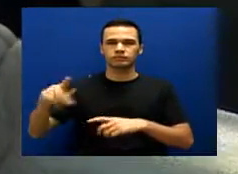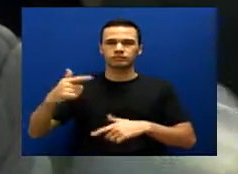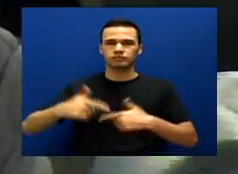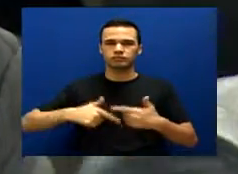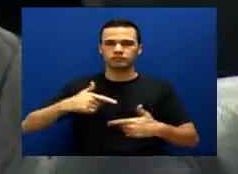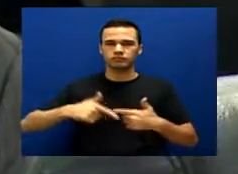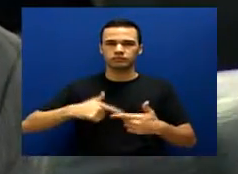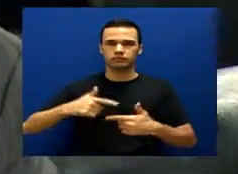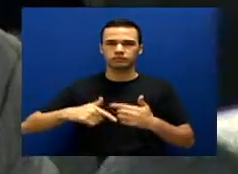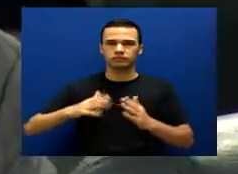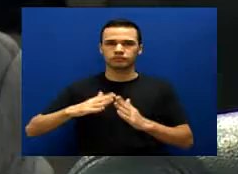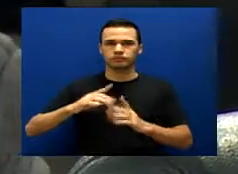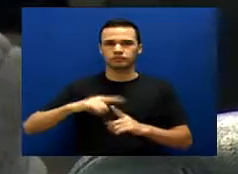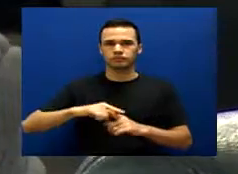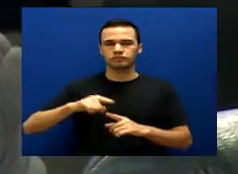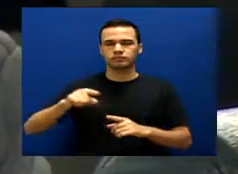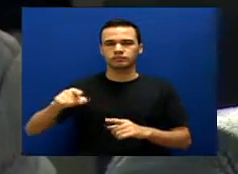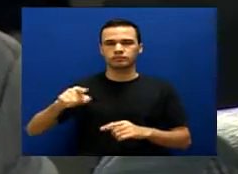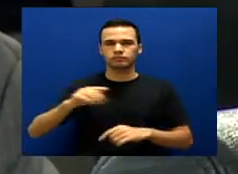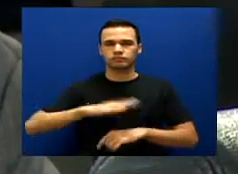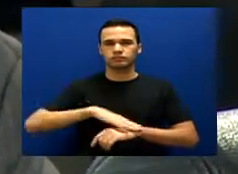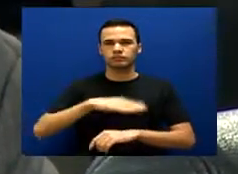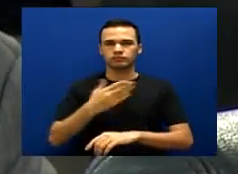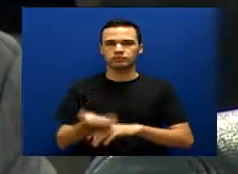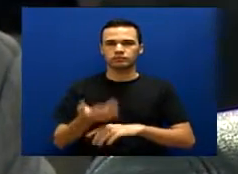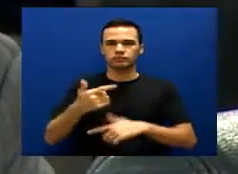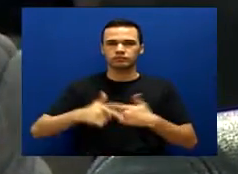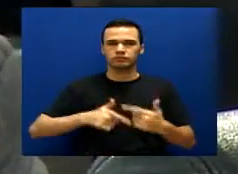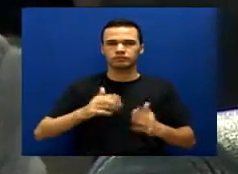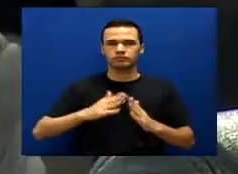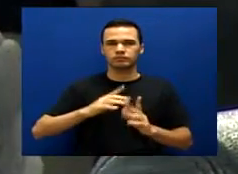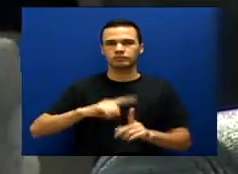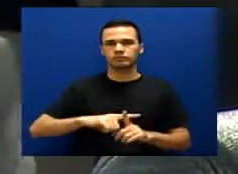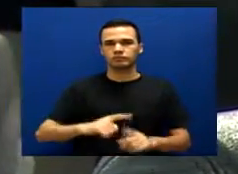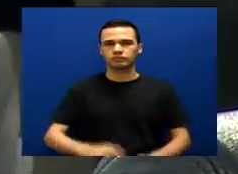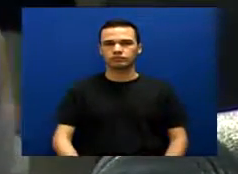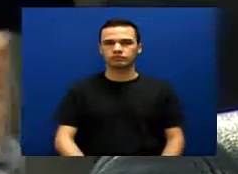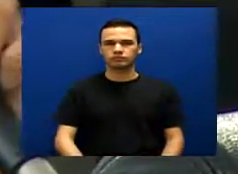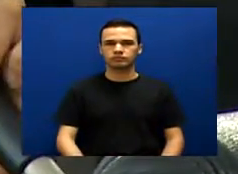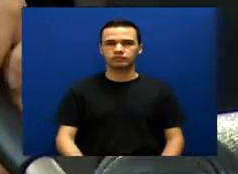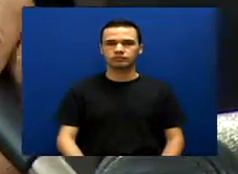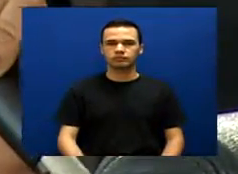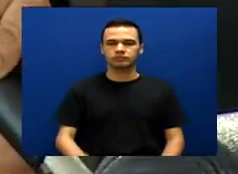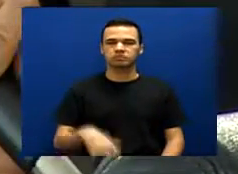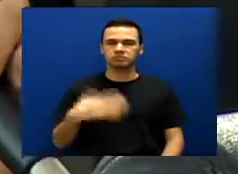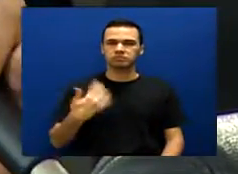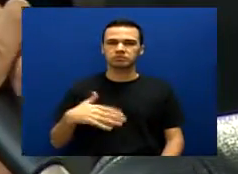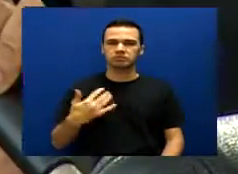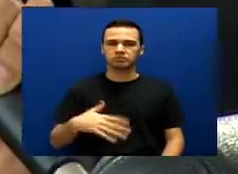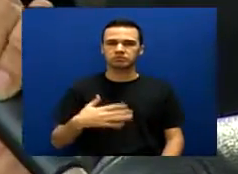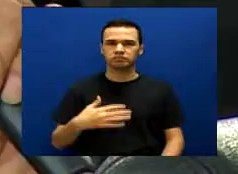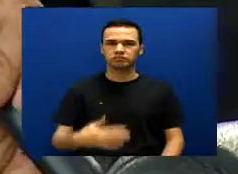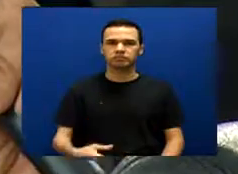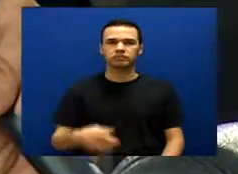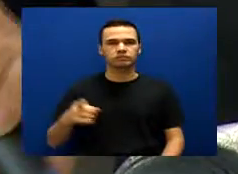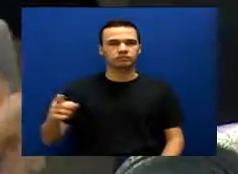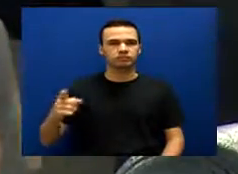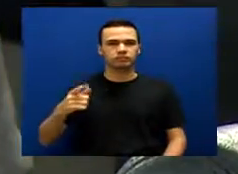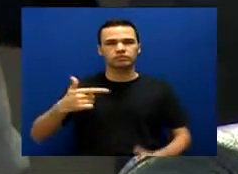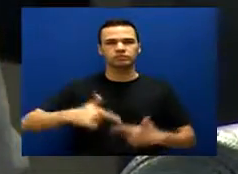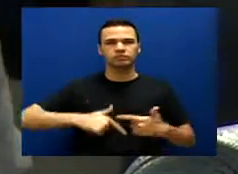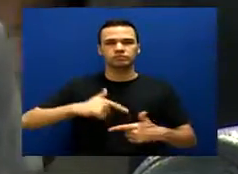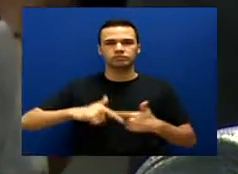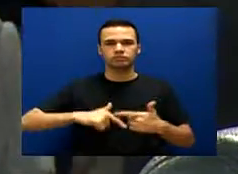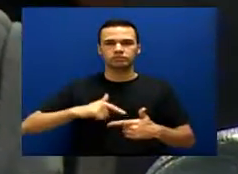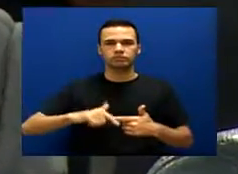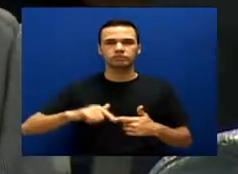3.568 cultos num dia. Num dia, uma das maiores realizações